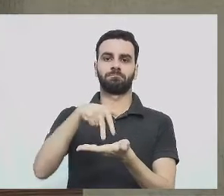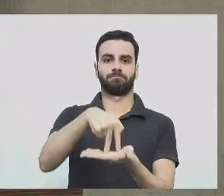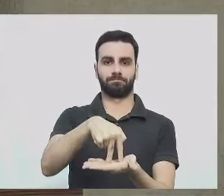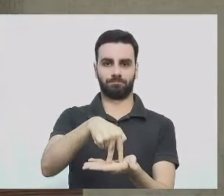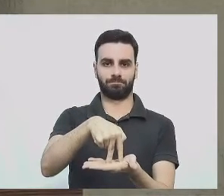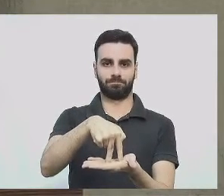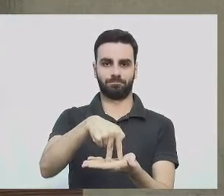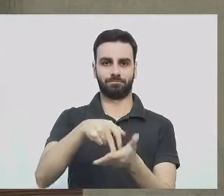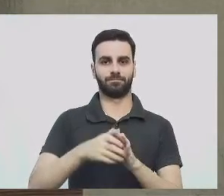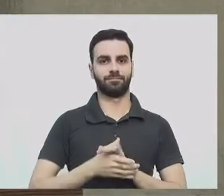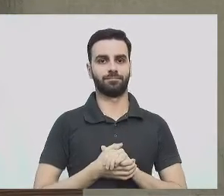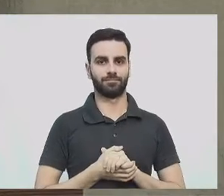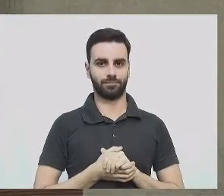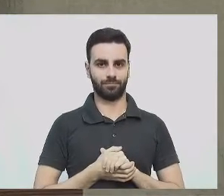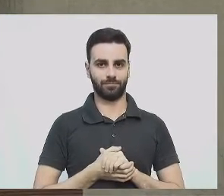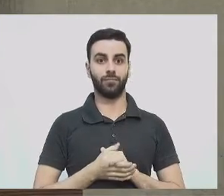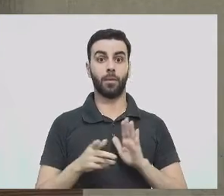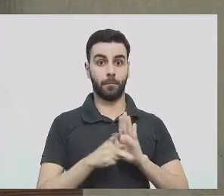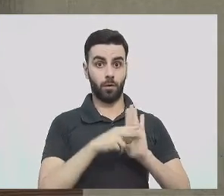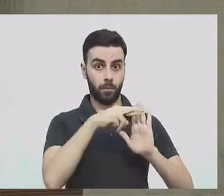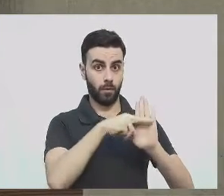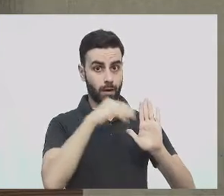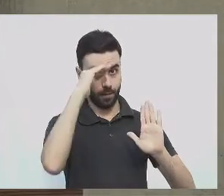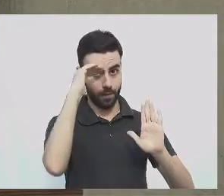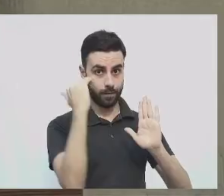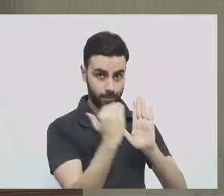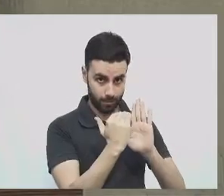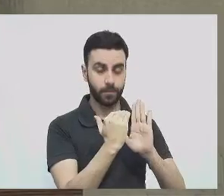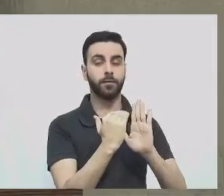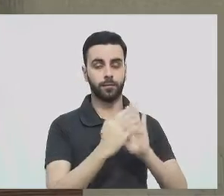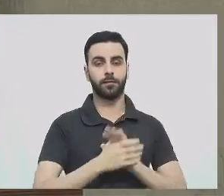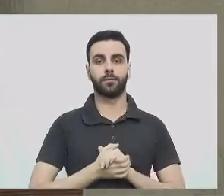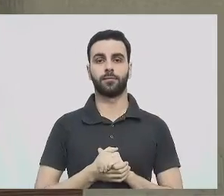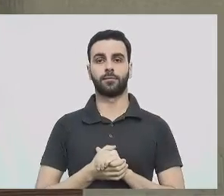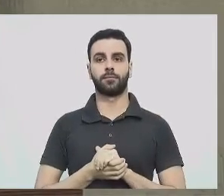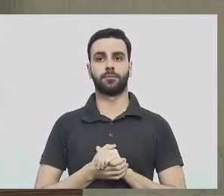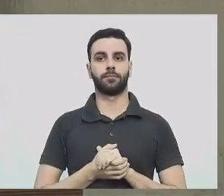posicionar conforme orientação da equipe do cerimonial.